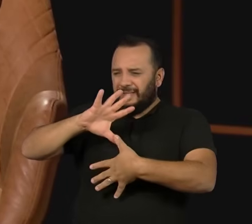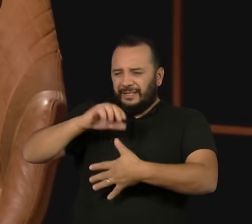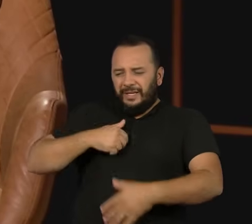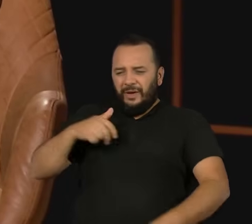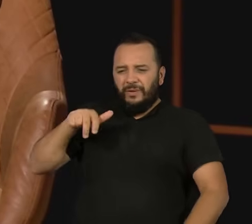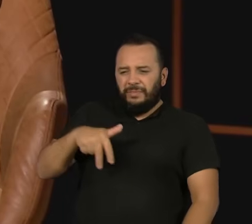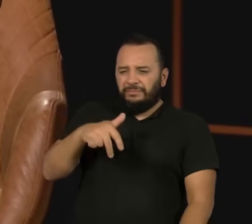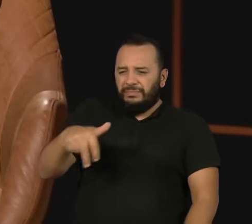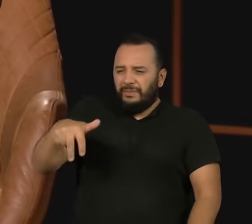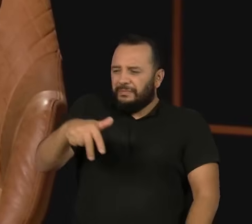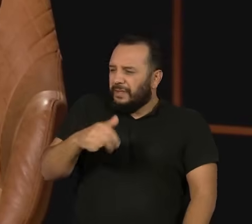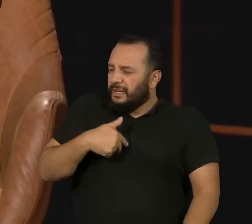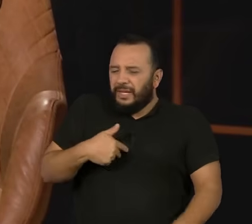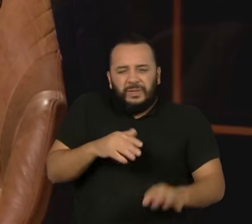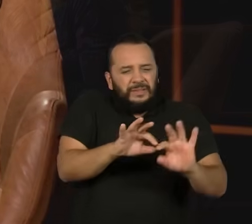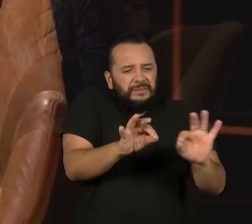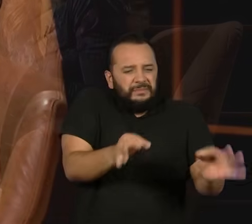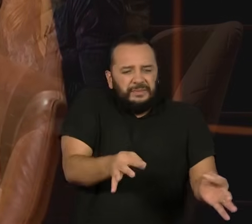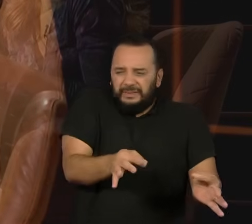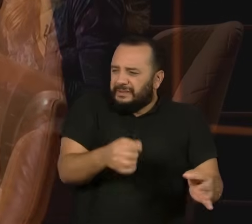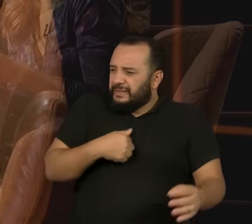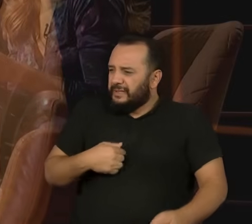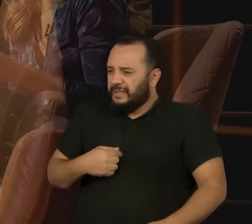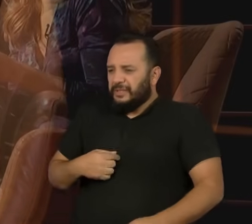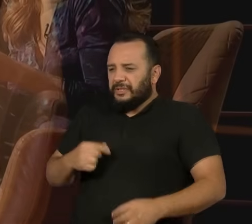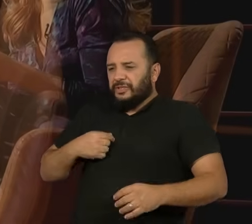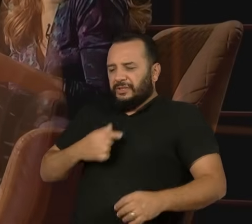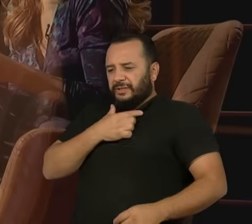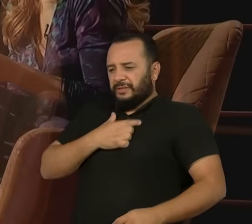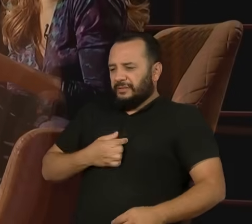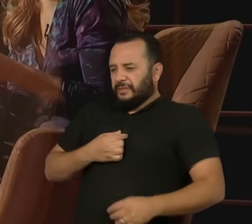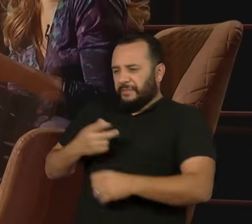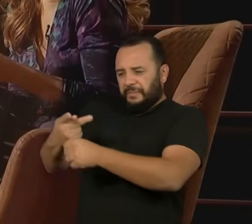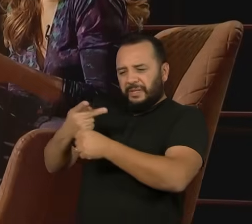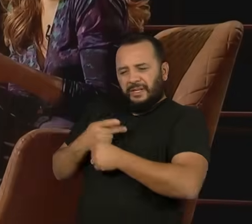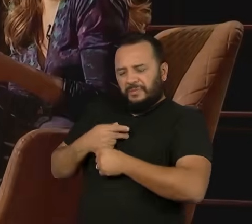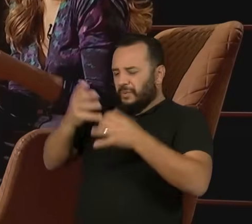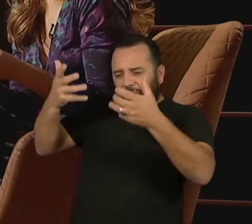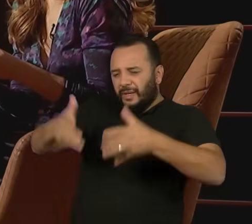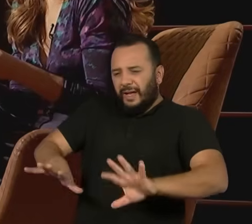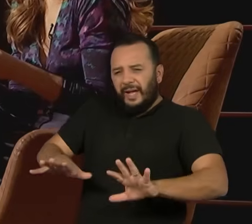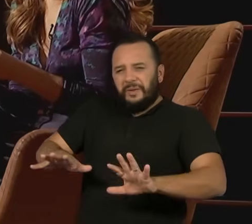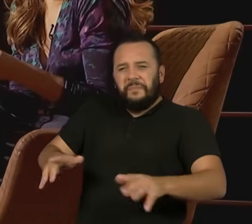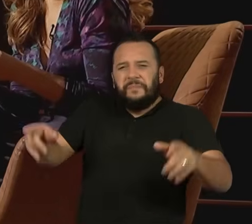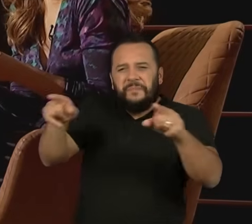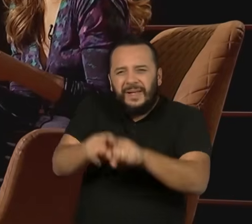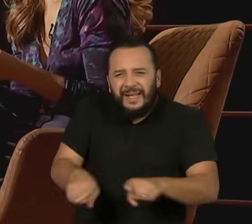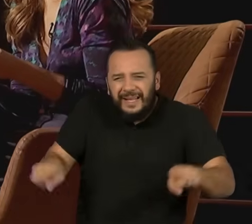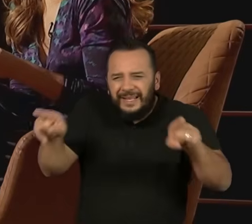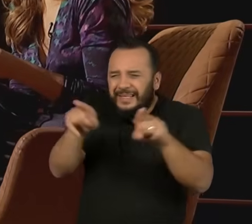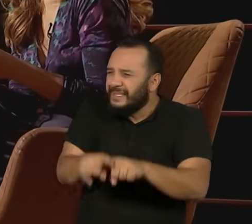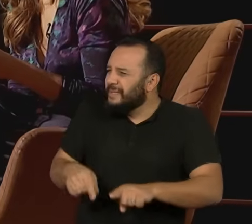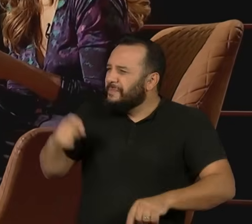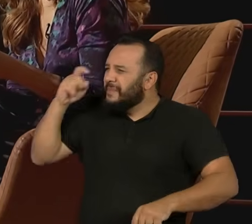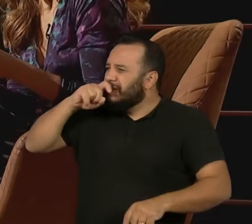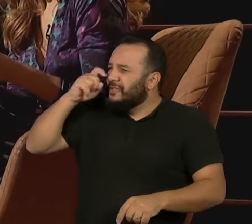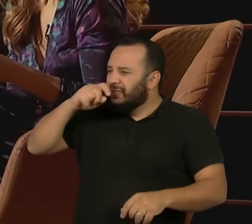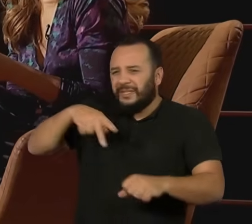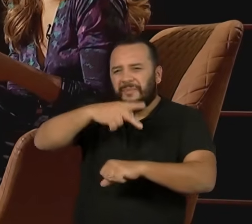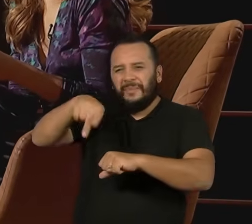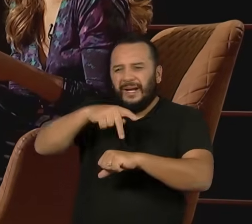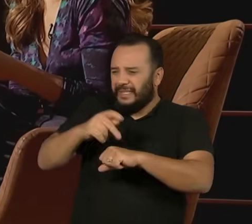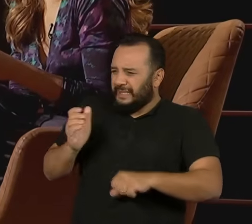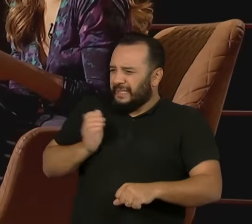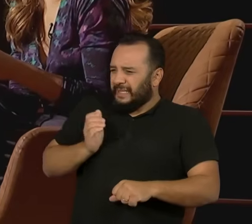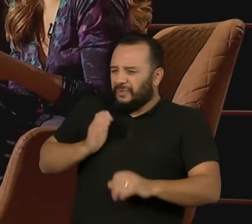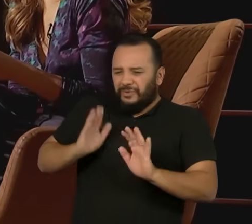tampouco medalhas. Isso tudo é ilusão. Vendo as mesmas mentiras num país desenvolvido, armado até os dentes